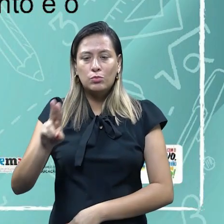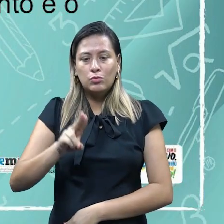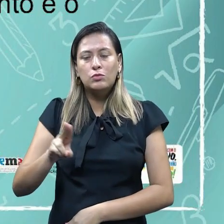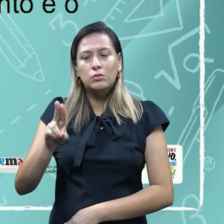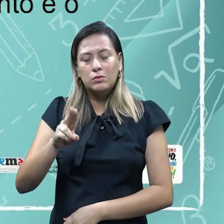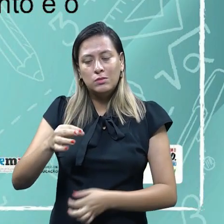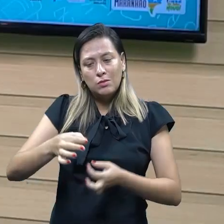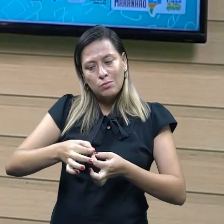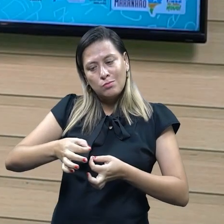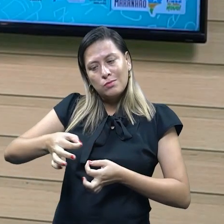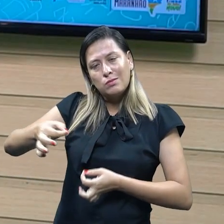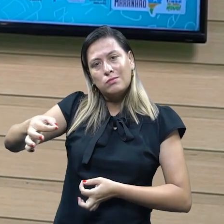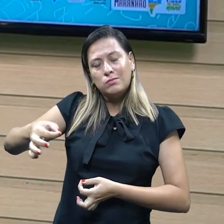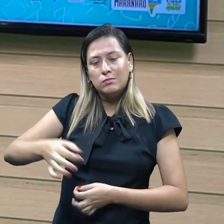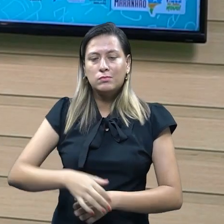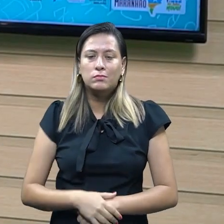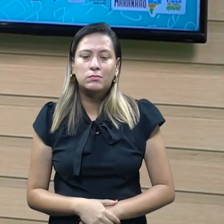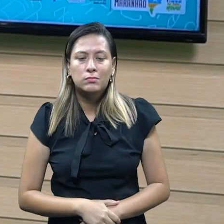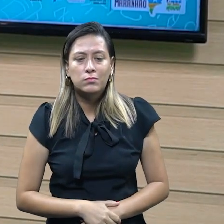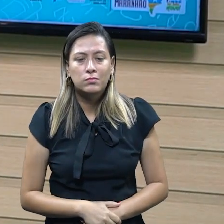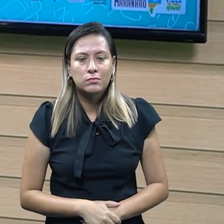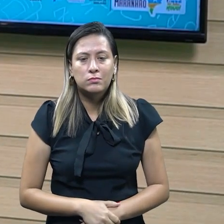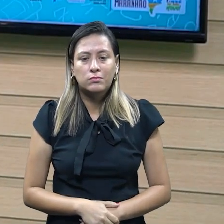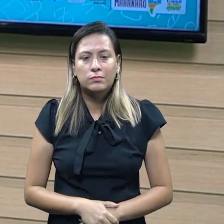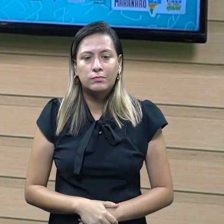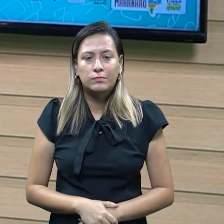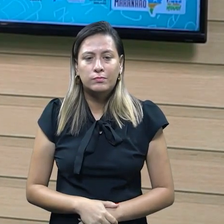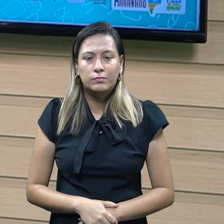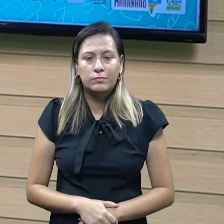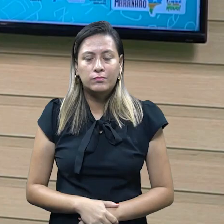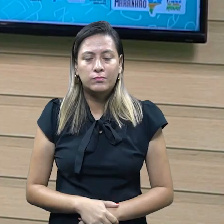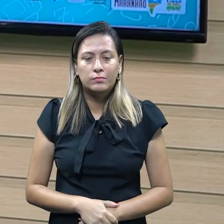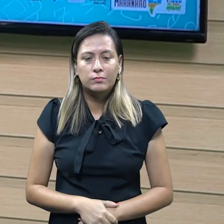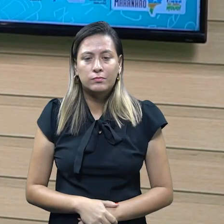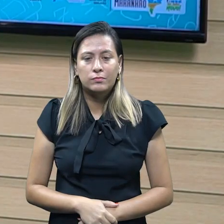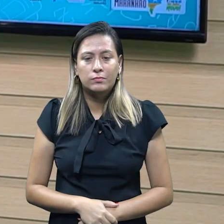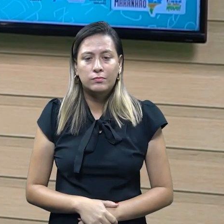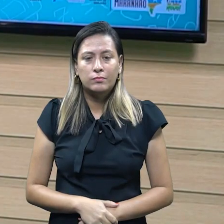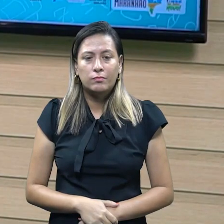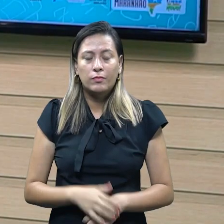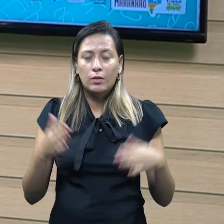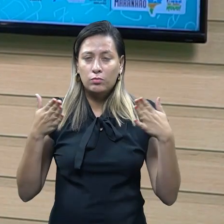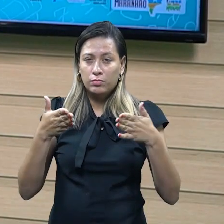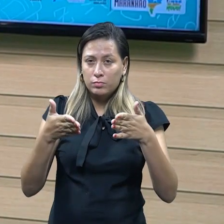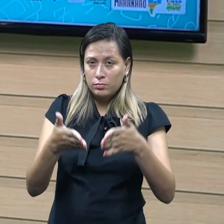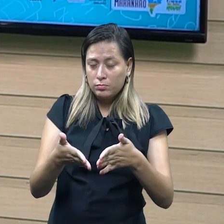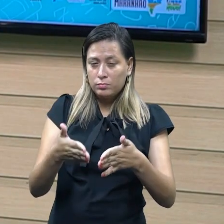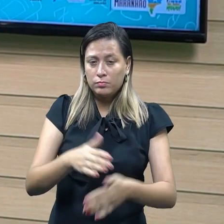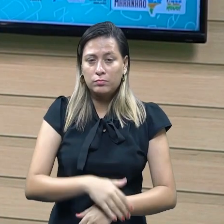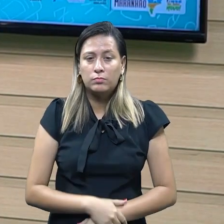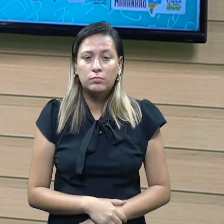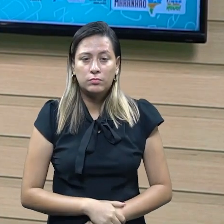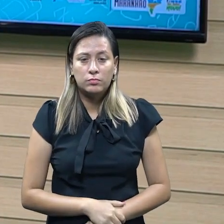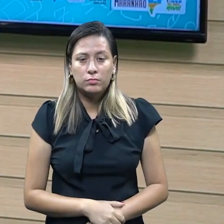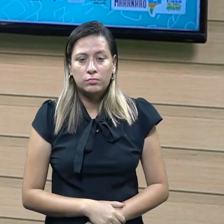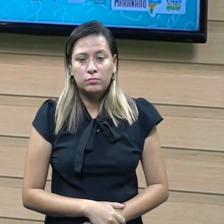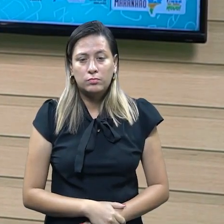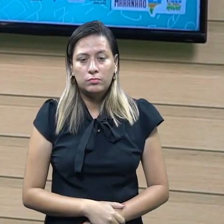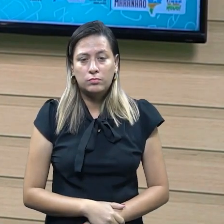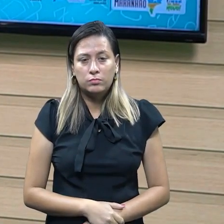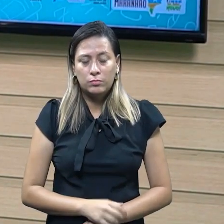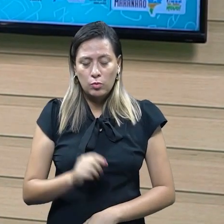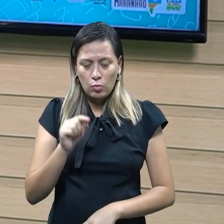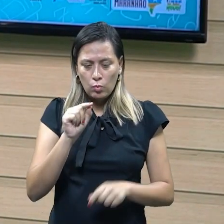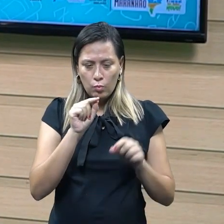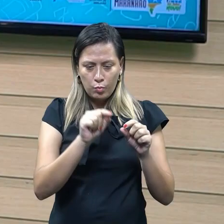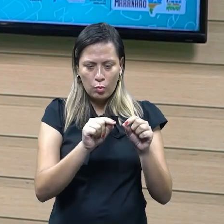uma reta. O Zoom Center, que você pode ver também o Zoom Centro, você vai selecionar